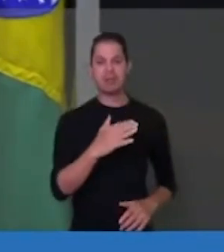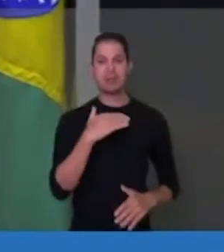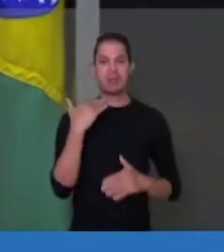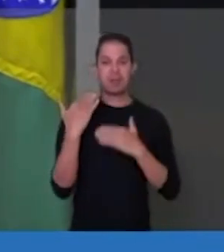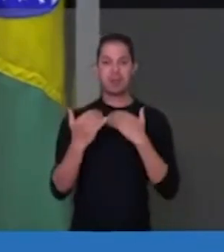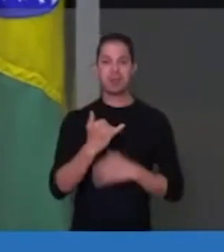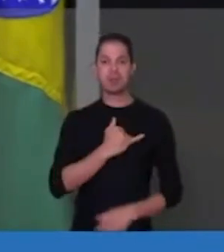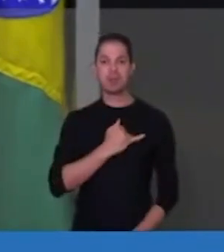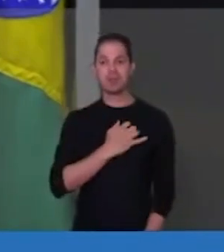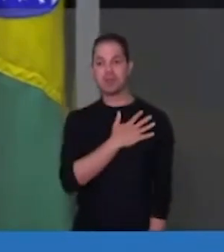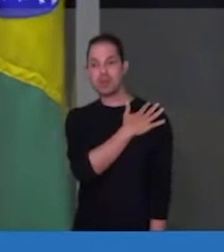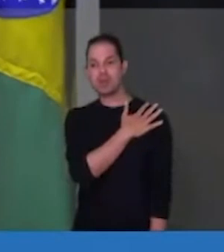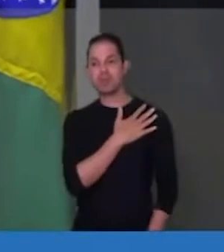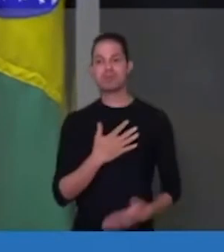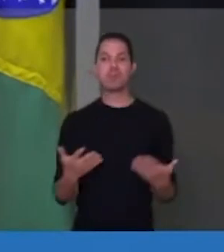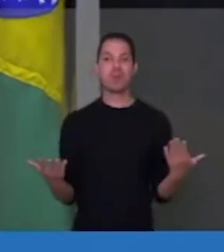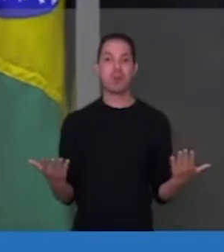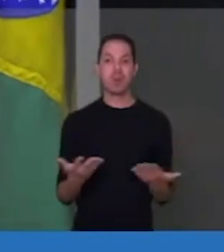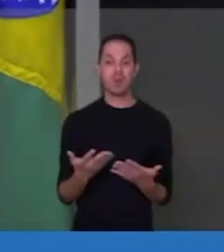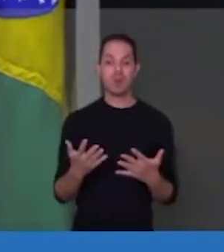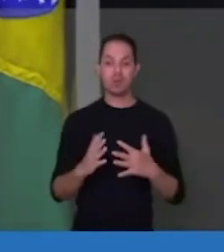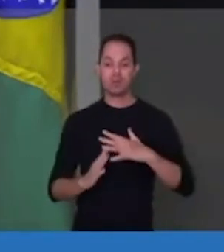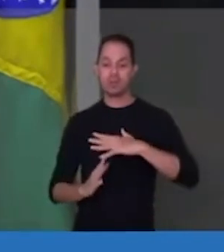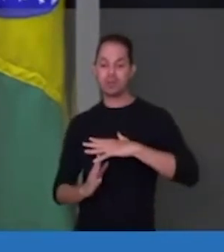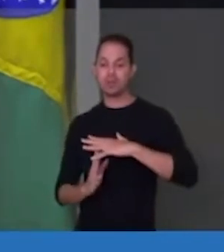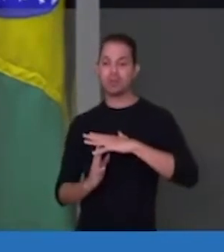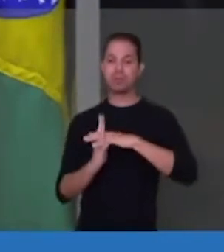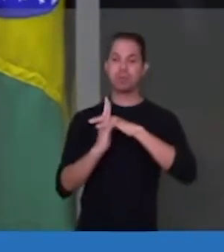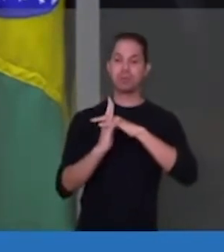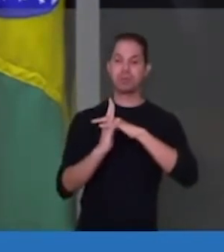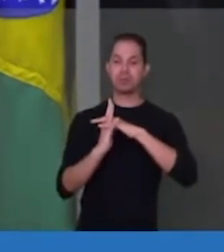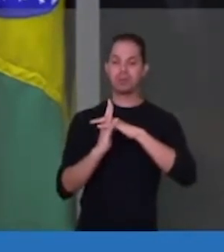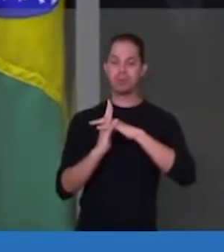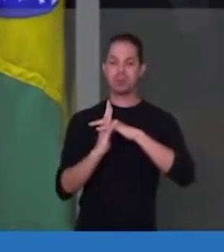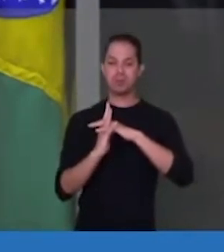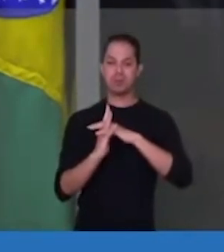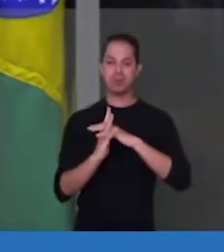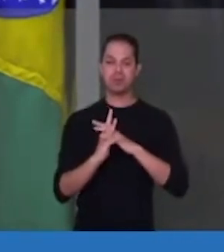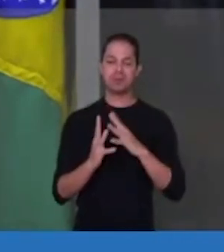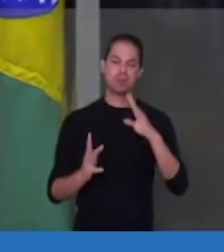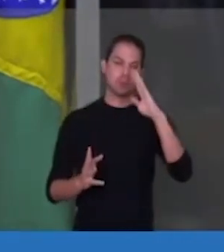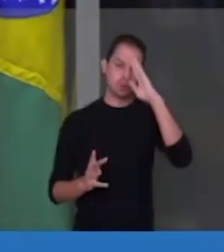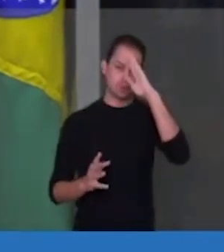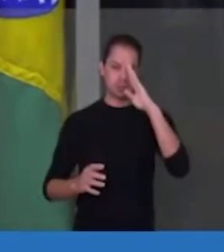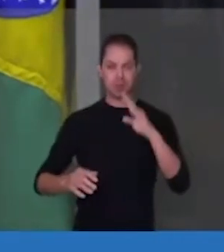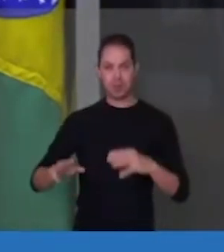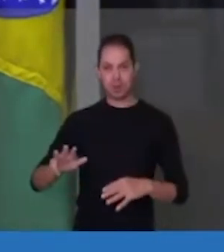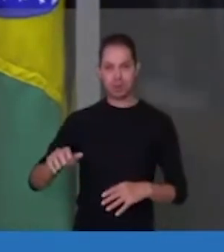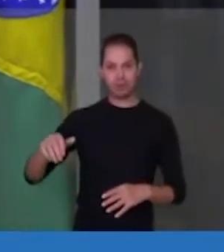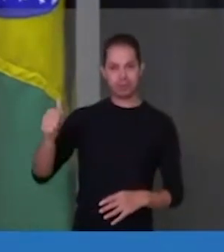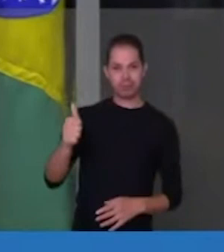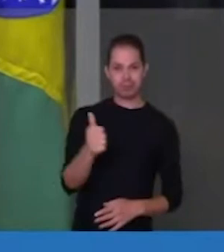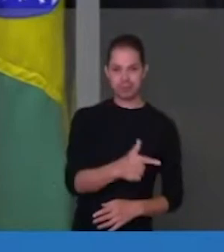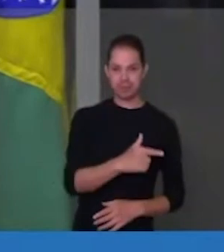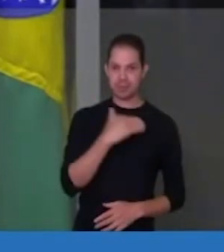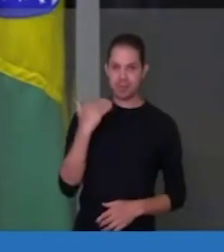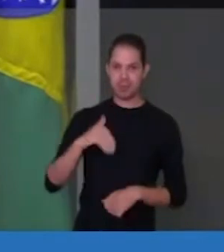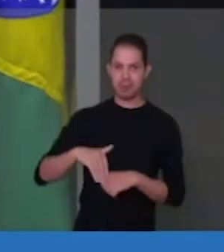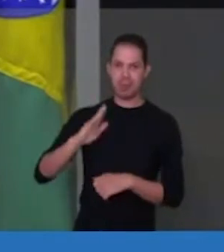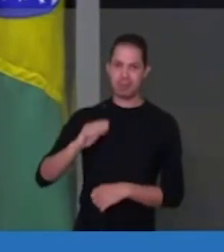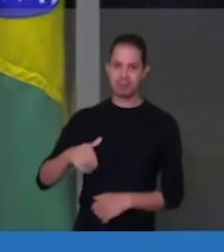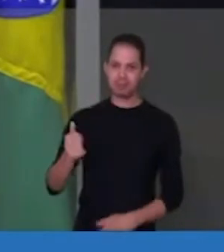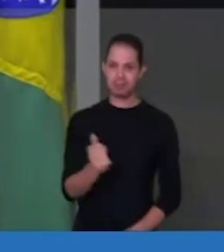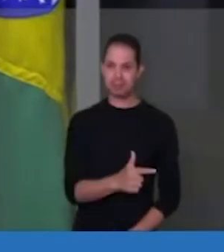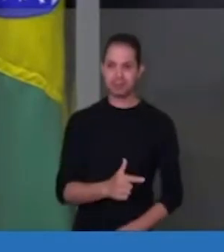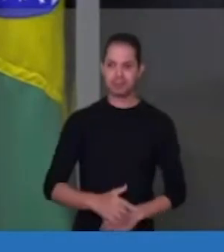Yanomamis. Hoje já ultrapassou a marca do então último ano de Jair Bolsonaro. Ou seja, nós